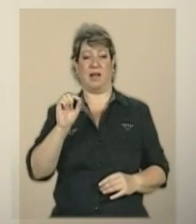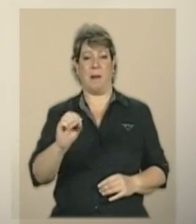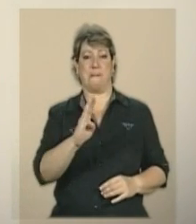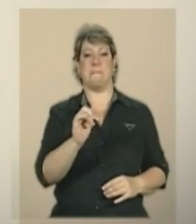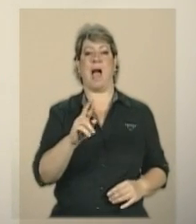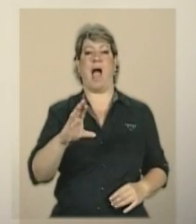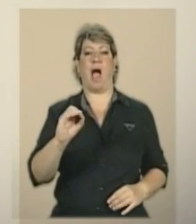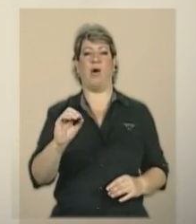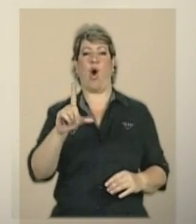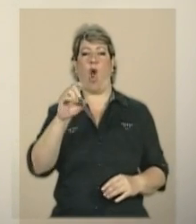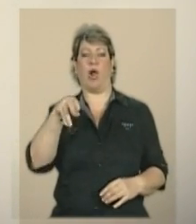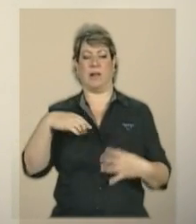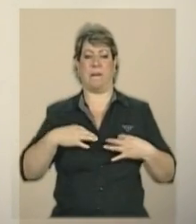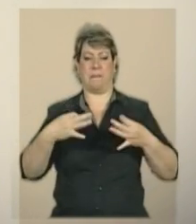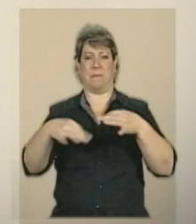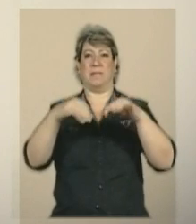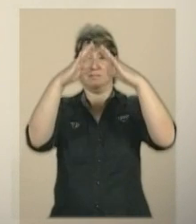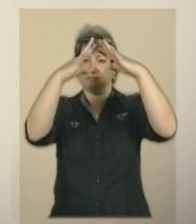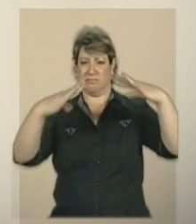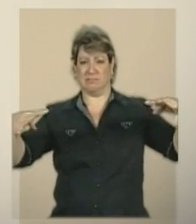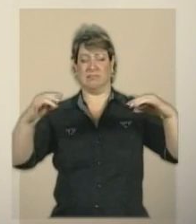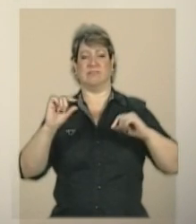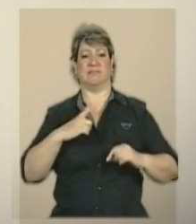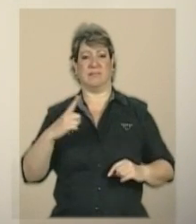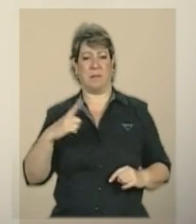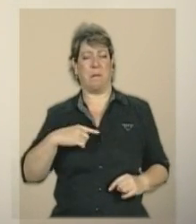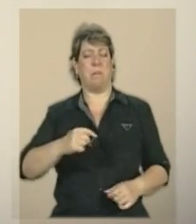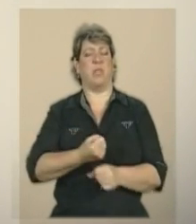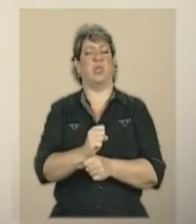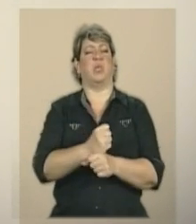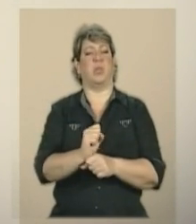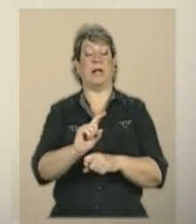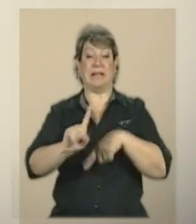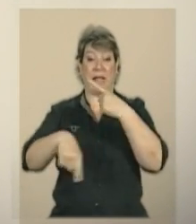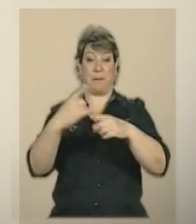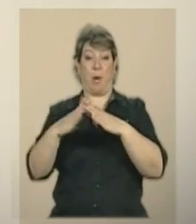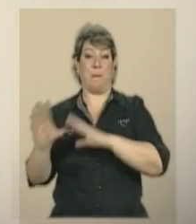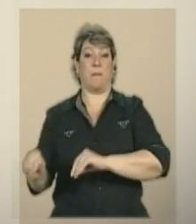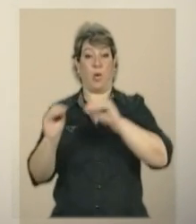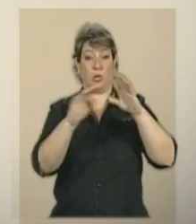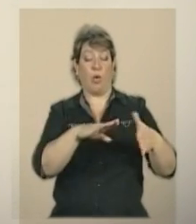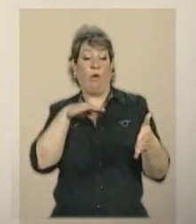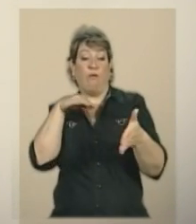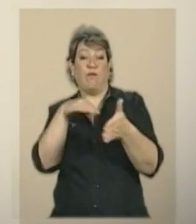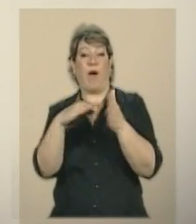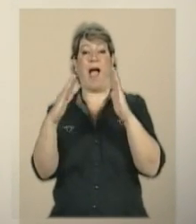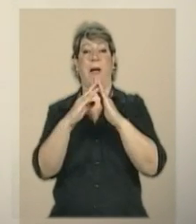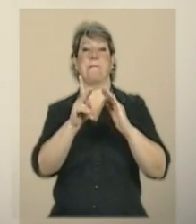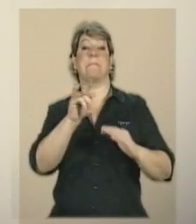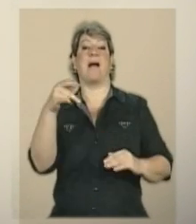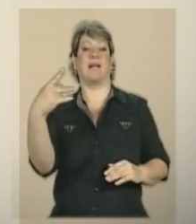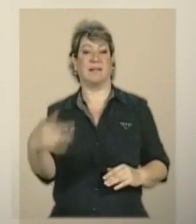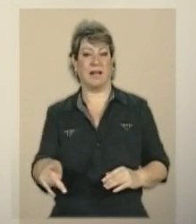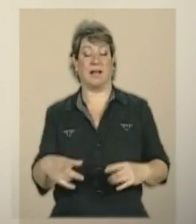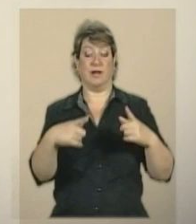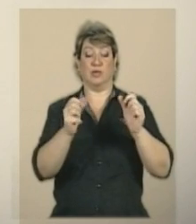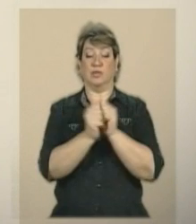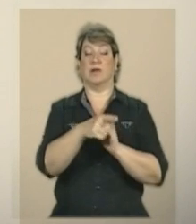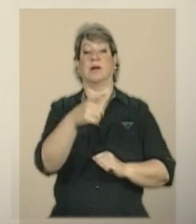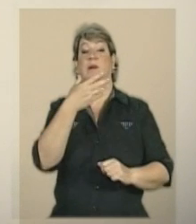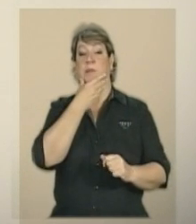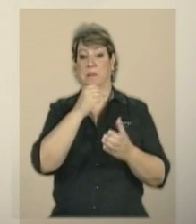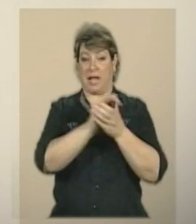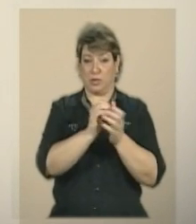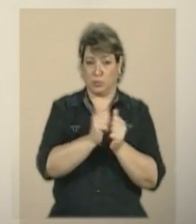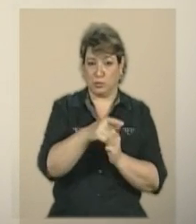por muitos anos Luciano e depois se mudou para um cômodo nos fundos da casa do pai onde vivia com o marido e